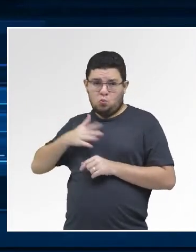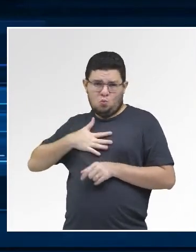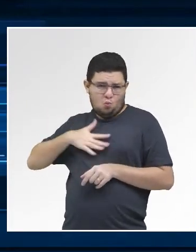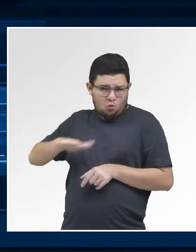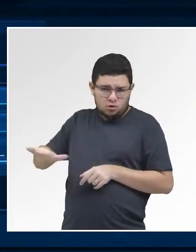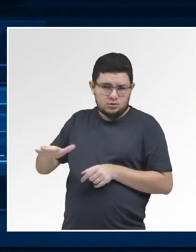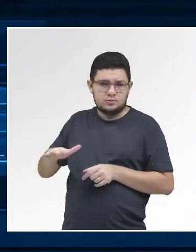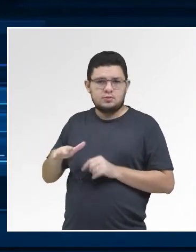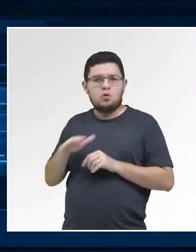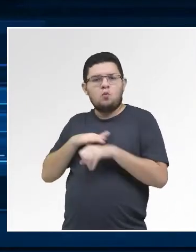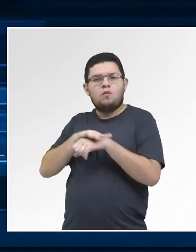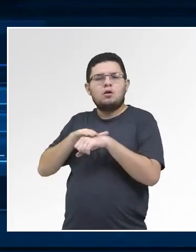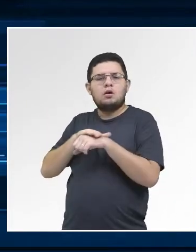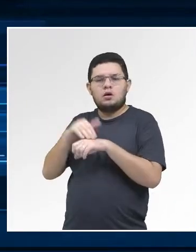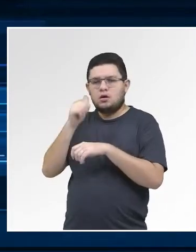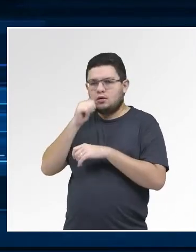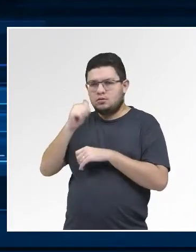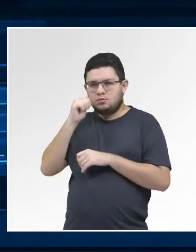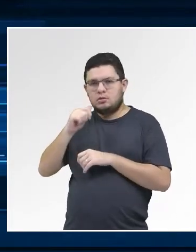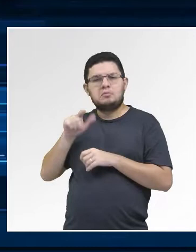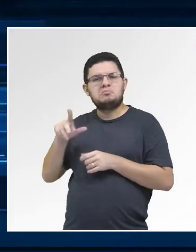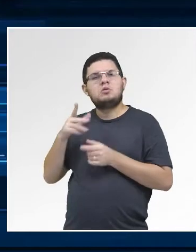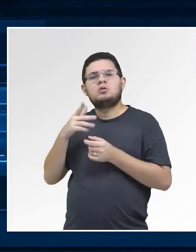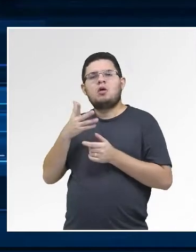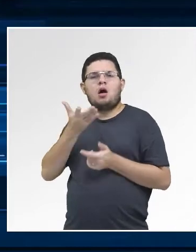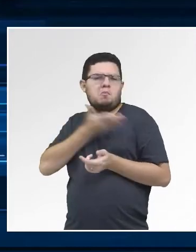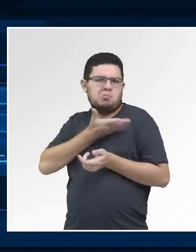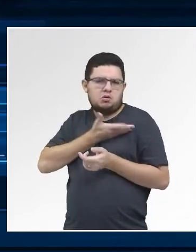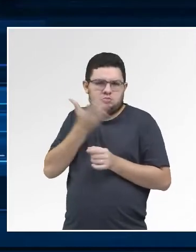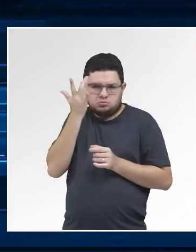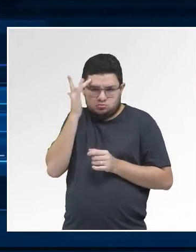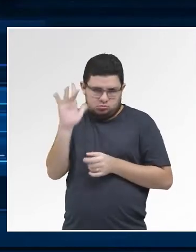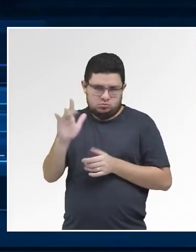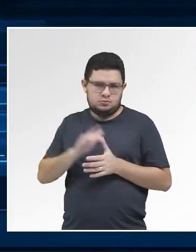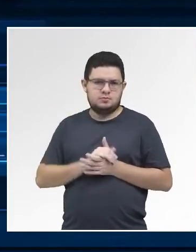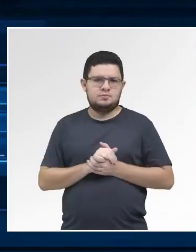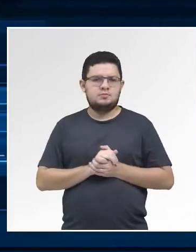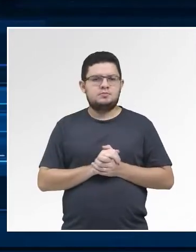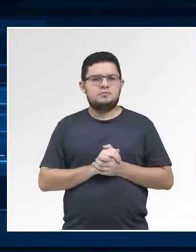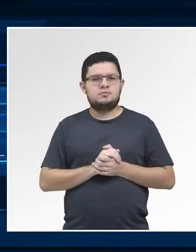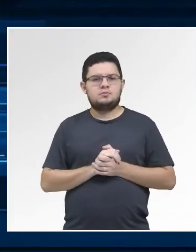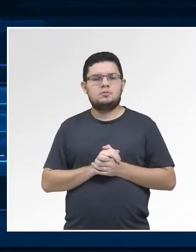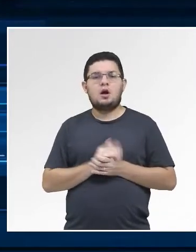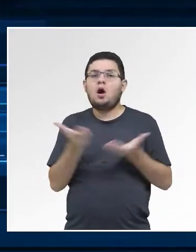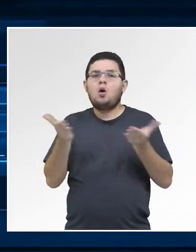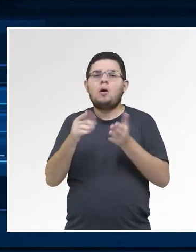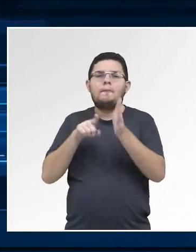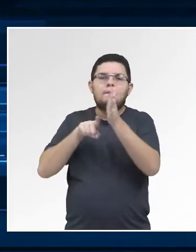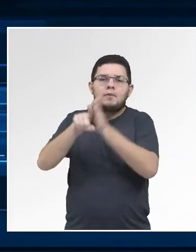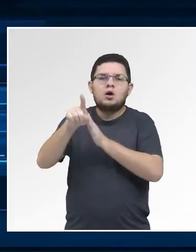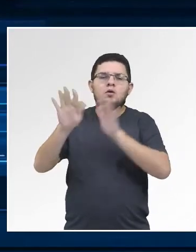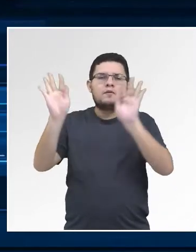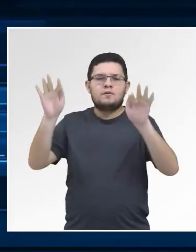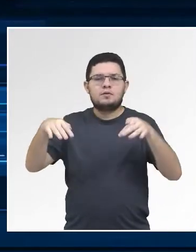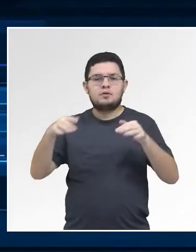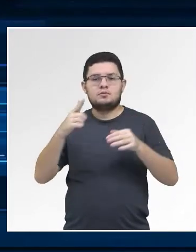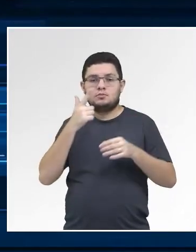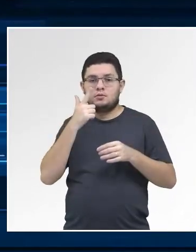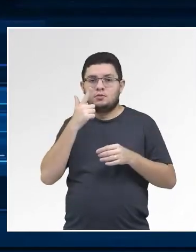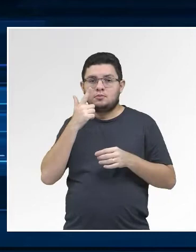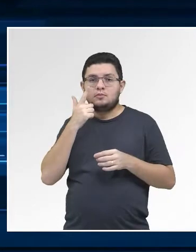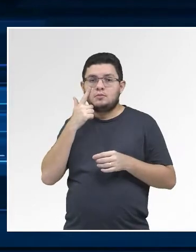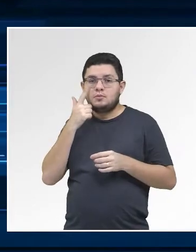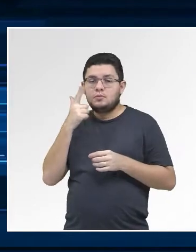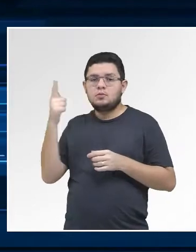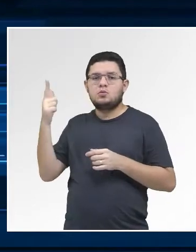uma amiga delas, ou não, né? Vamos para a última pergunta agora, continuando vendo aí essa imagem. Who